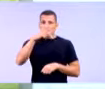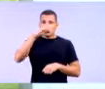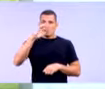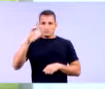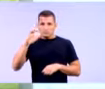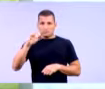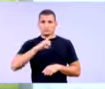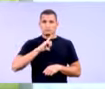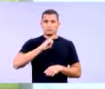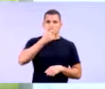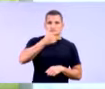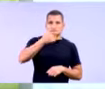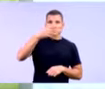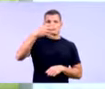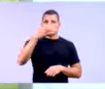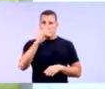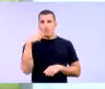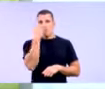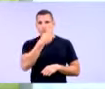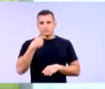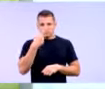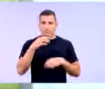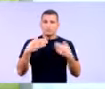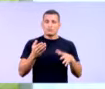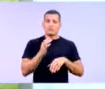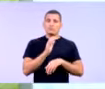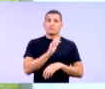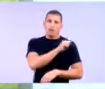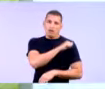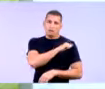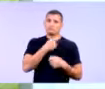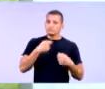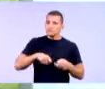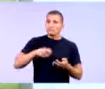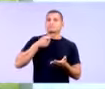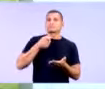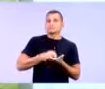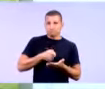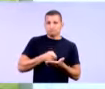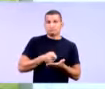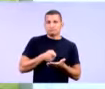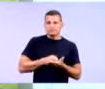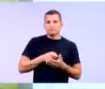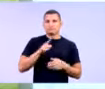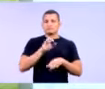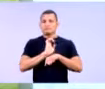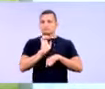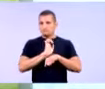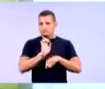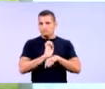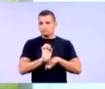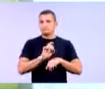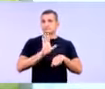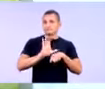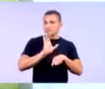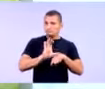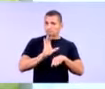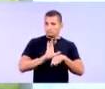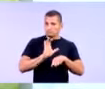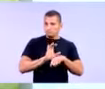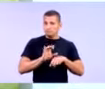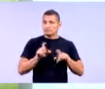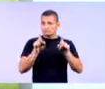consta 240 horas. Então, o aluno ele tem que cumprir, o estágio é obrigatório no curso de vocês, isso